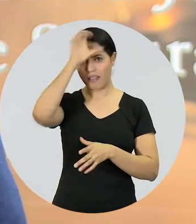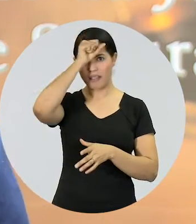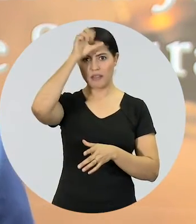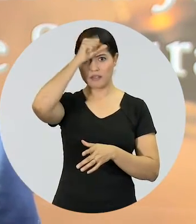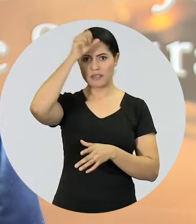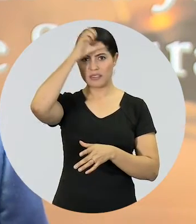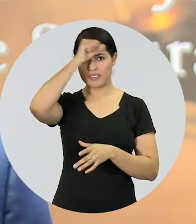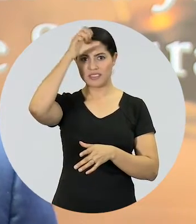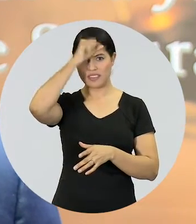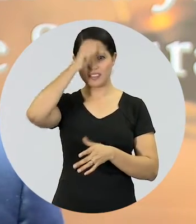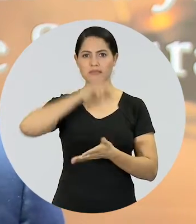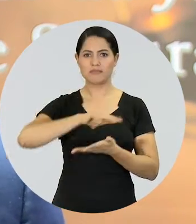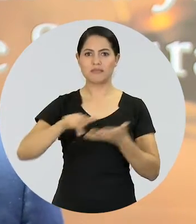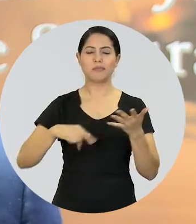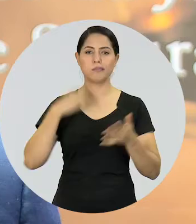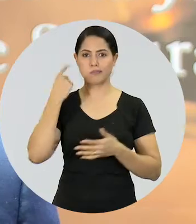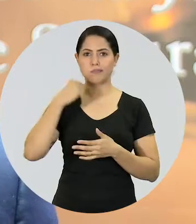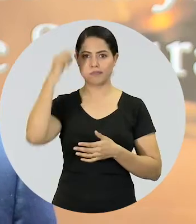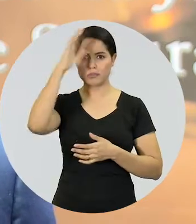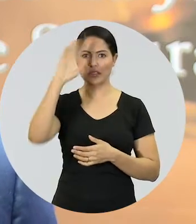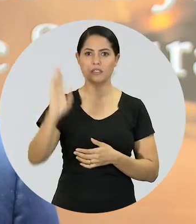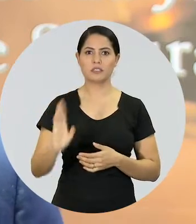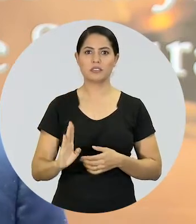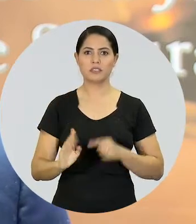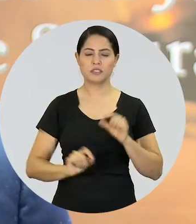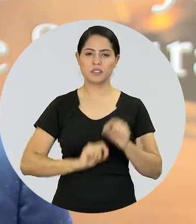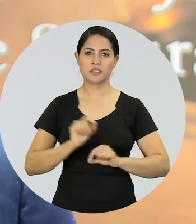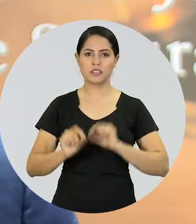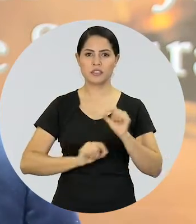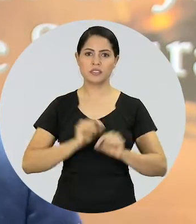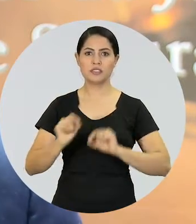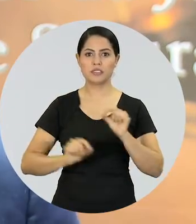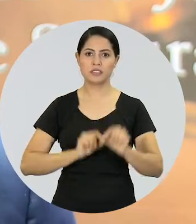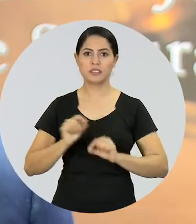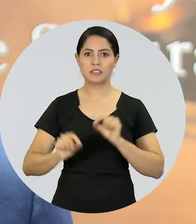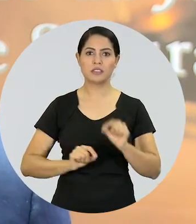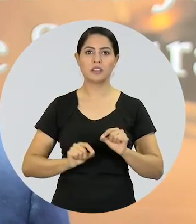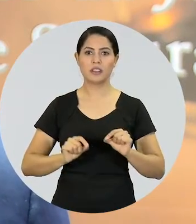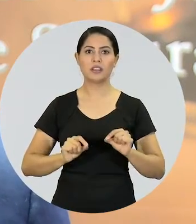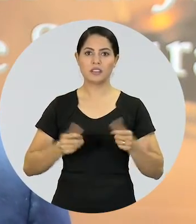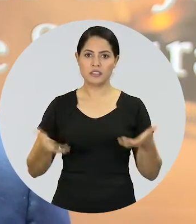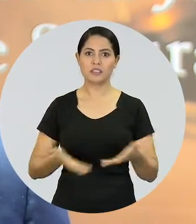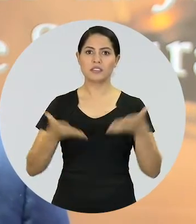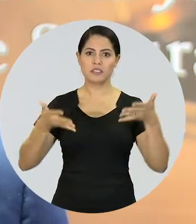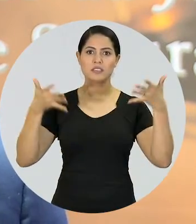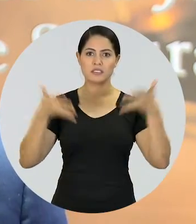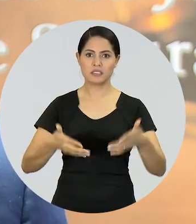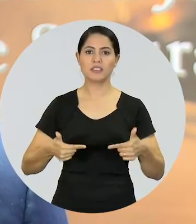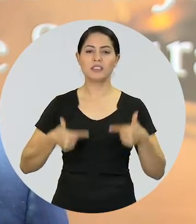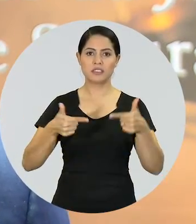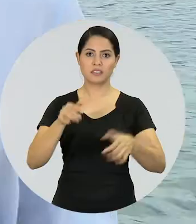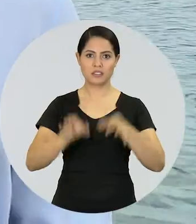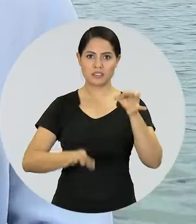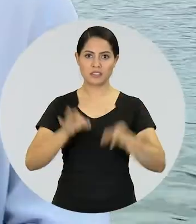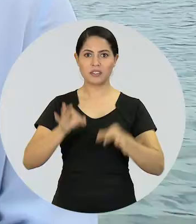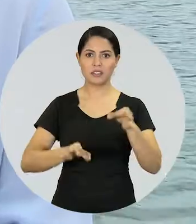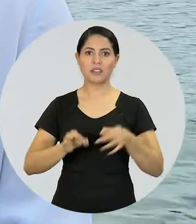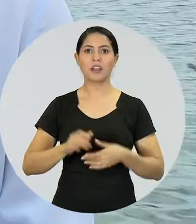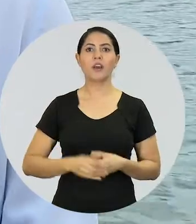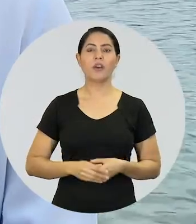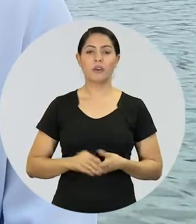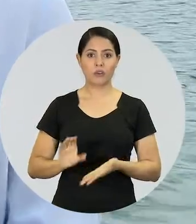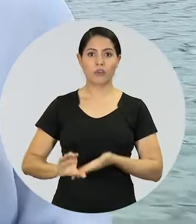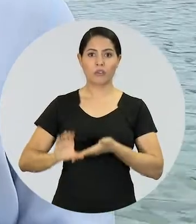de aprender, mas levar as pautas da advocacia brasileira para o fim principal do CNJ, que é a efetividade da justiça. E para